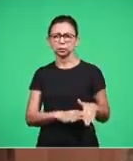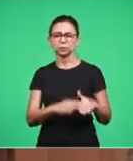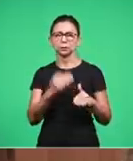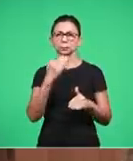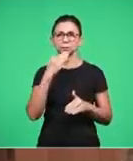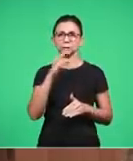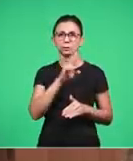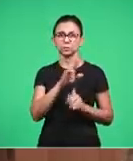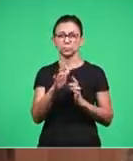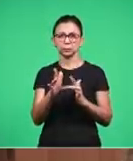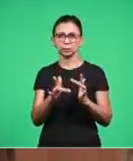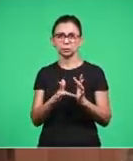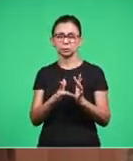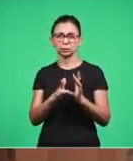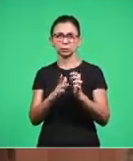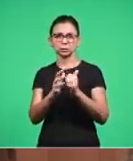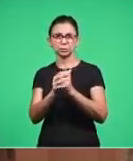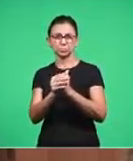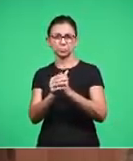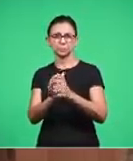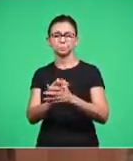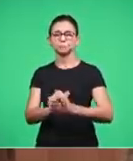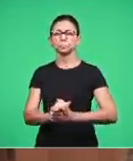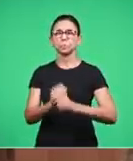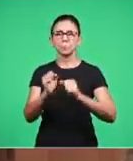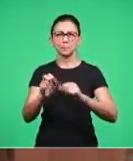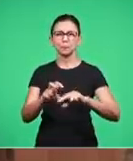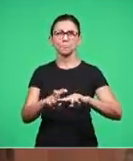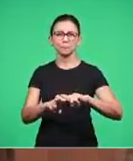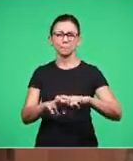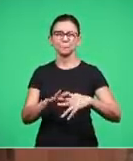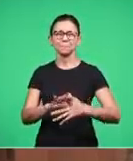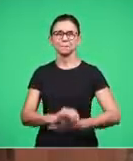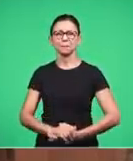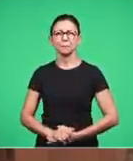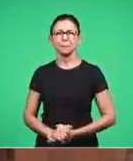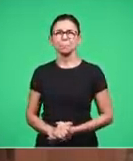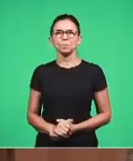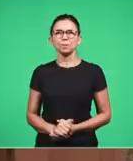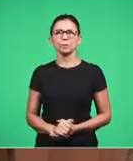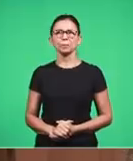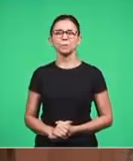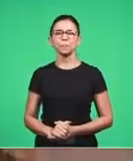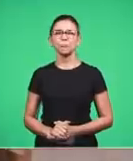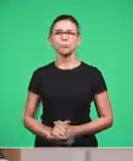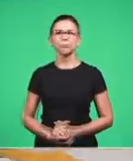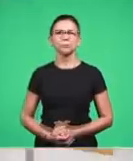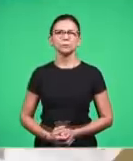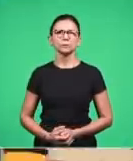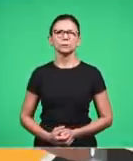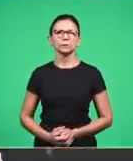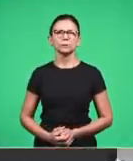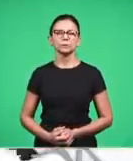Jesus. Amém, Senhor. A igreja pode se assentar, nós vamos cantar um louvor.